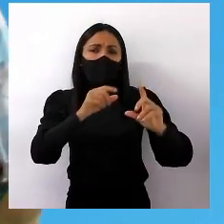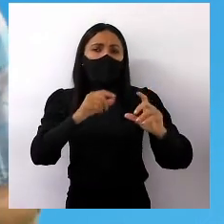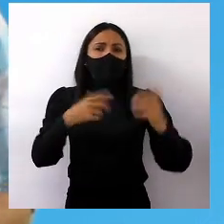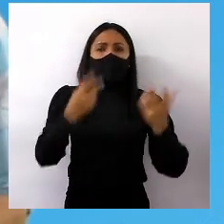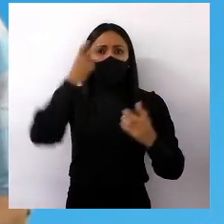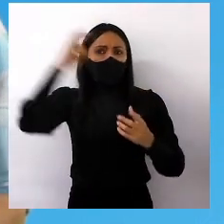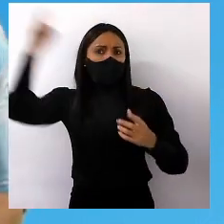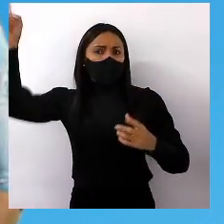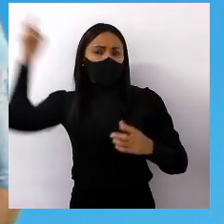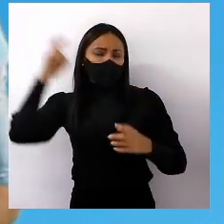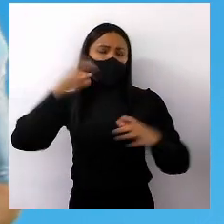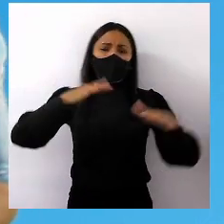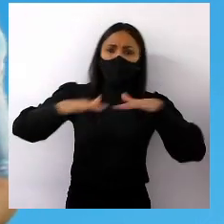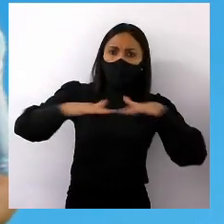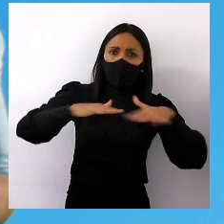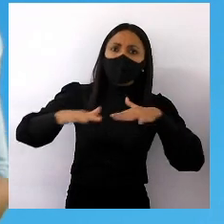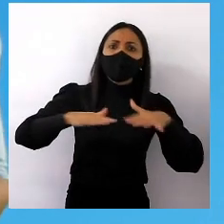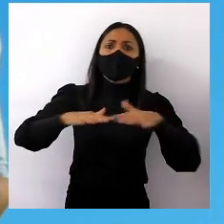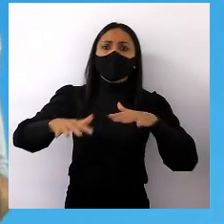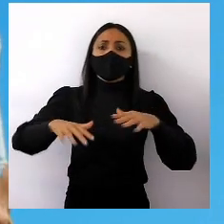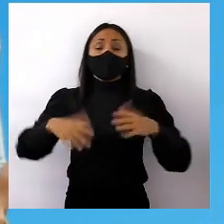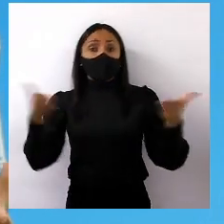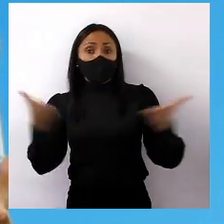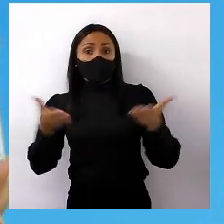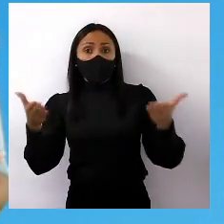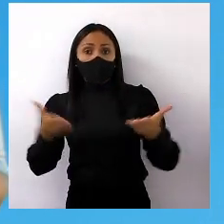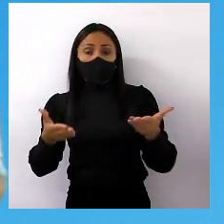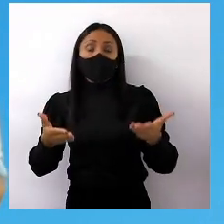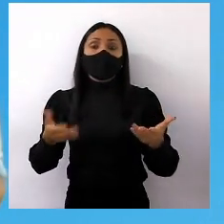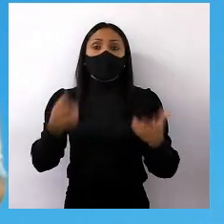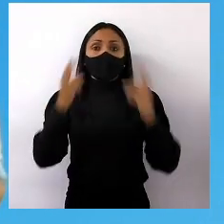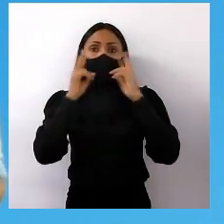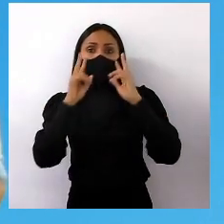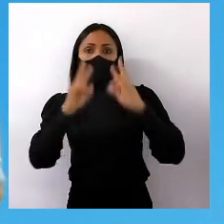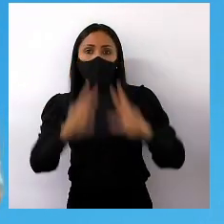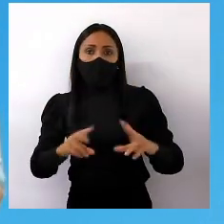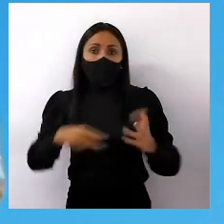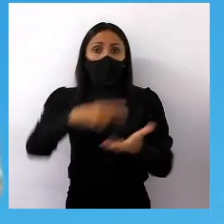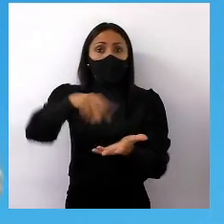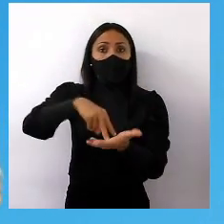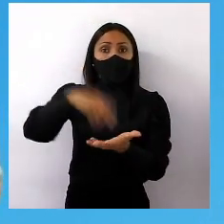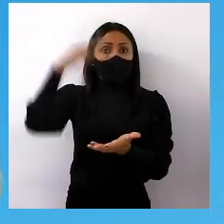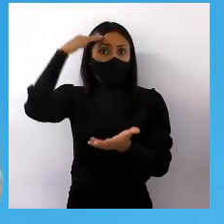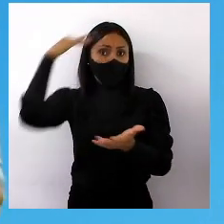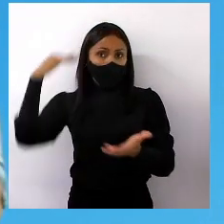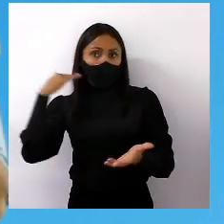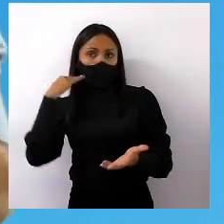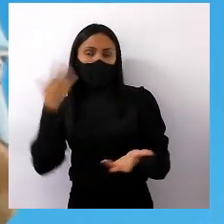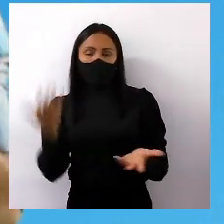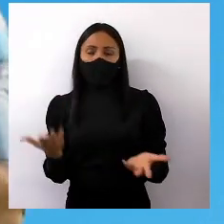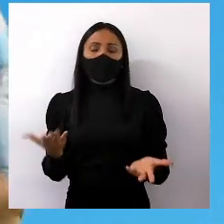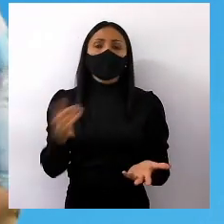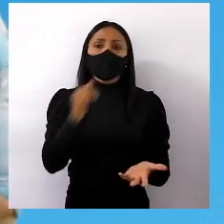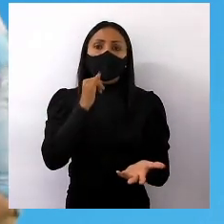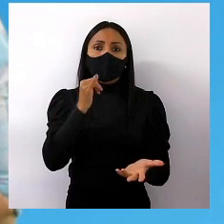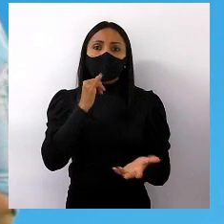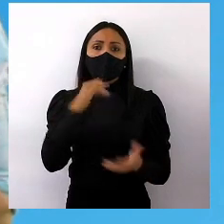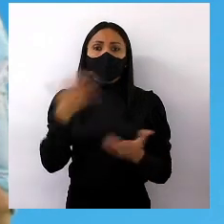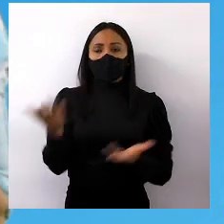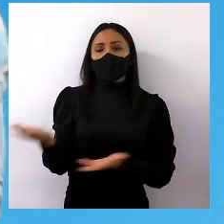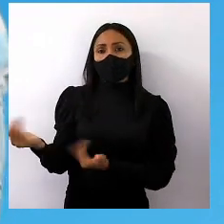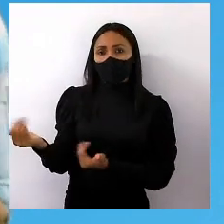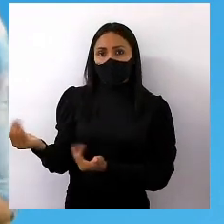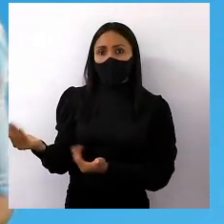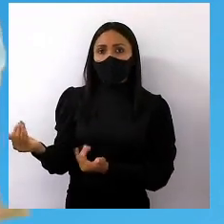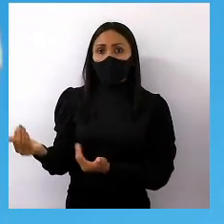culturais estrangeiros, Enlatados, né? Hoje a gente vê, por exemplo, que a dança coreana, né, o K-pop, por exemplo, está tão presente na cultura do jovem,